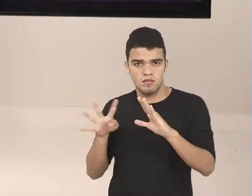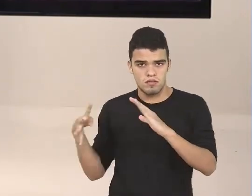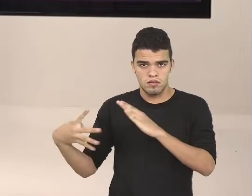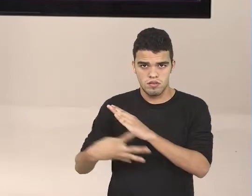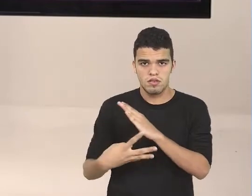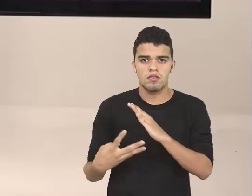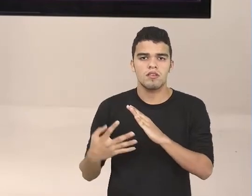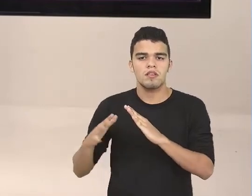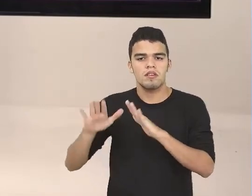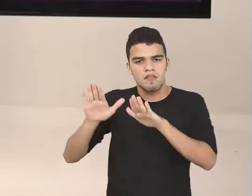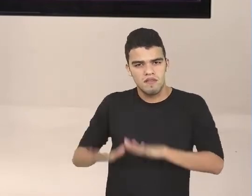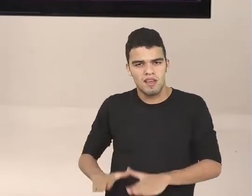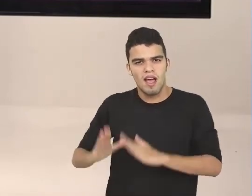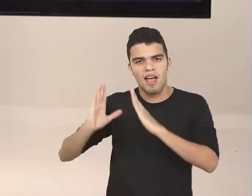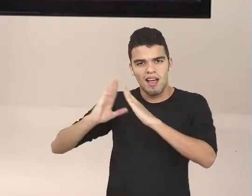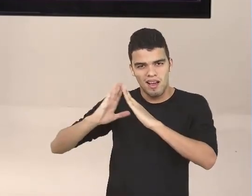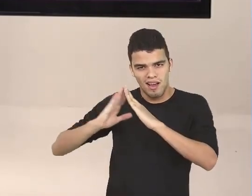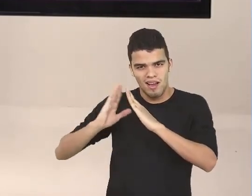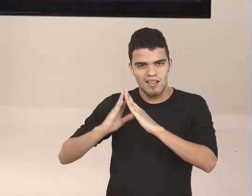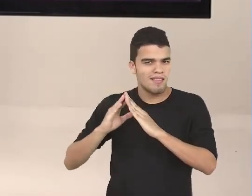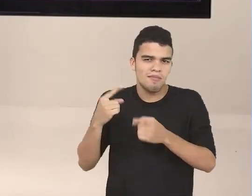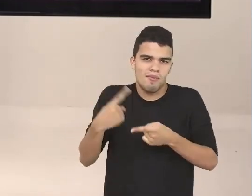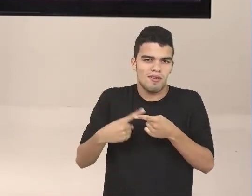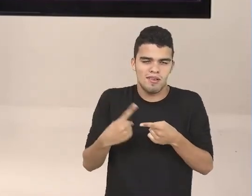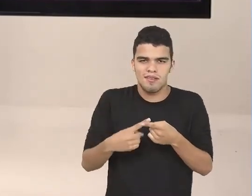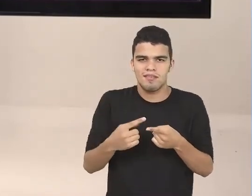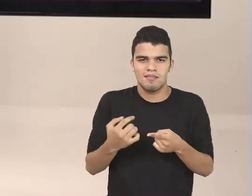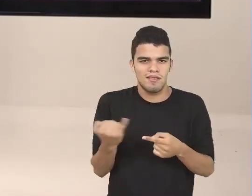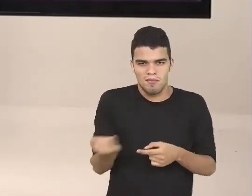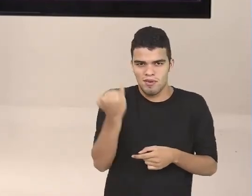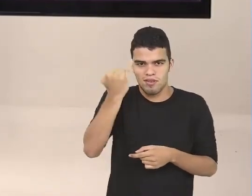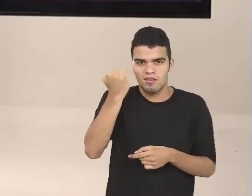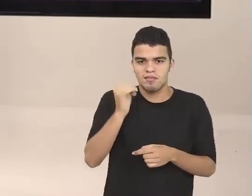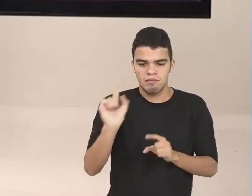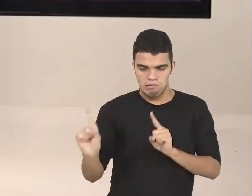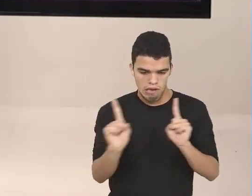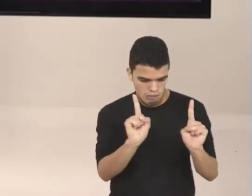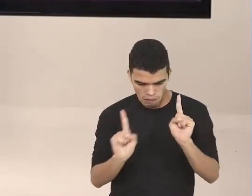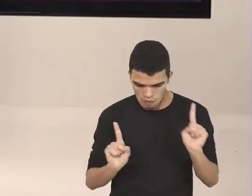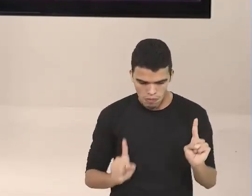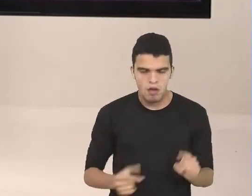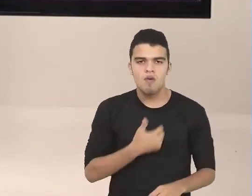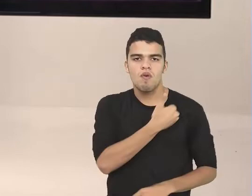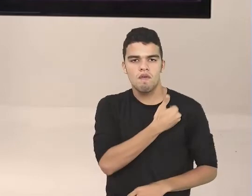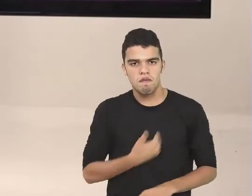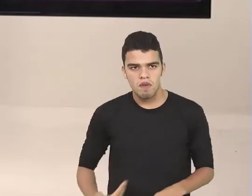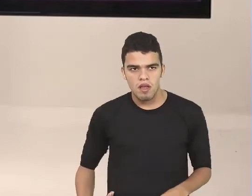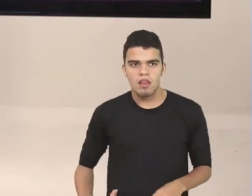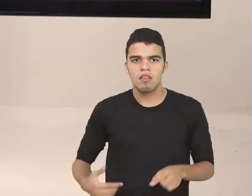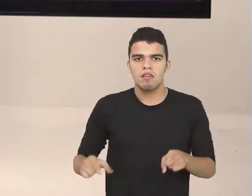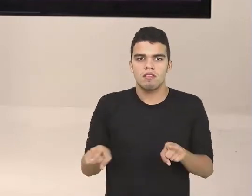essa questão é tão importante assim para as pessoas e para os governos, para o sistema de